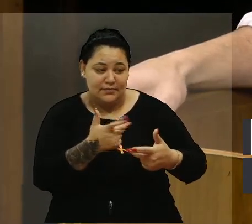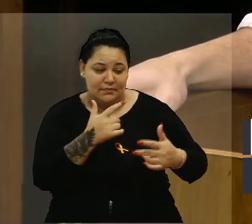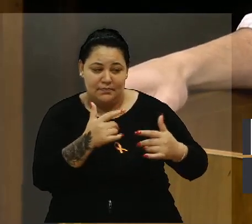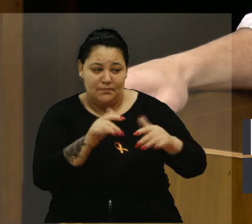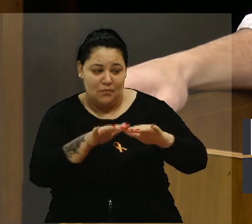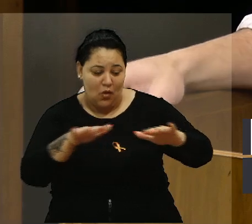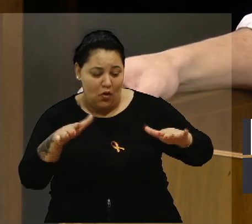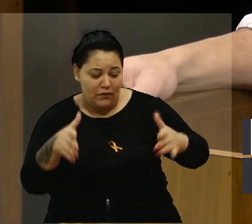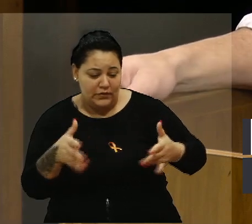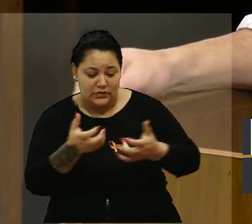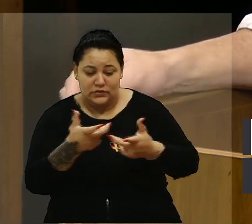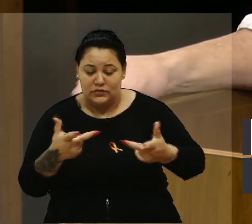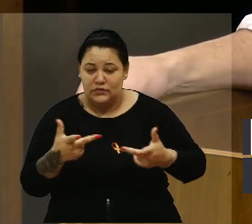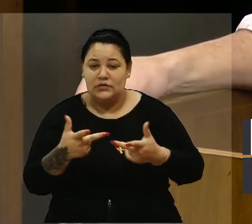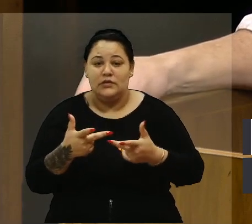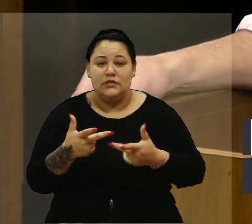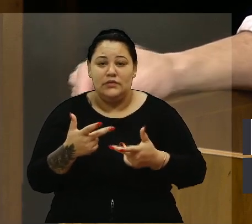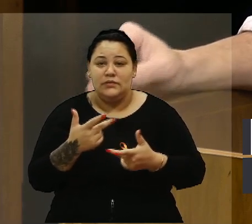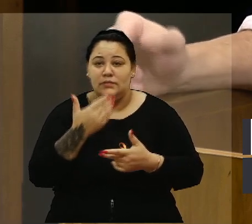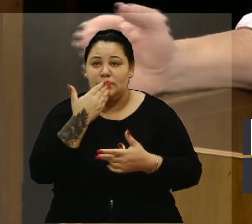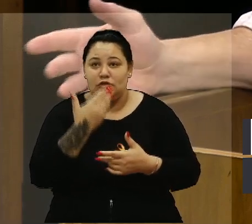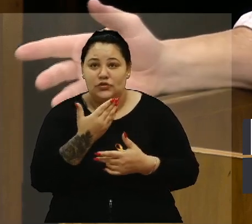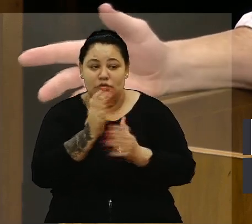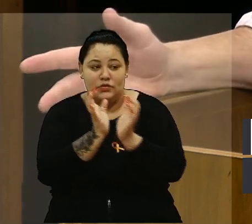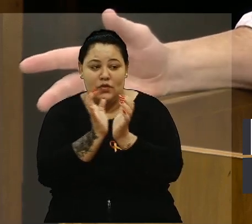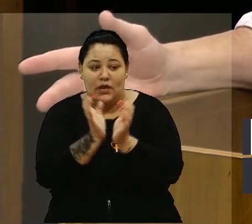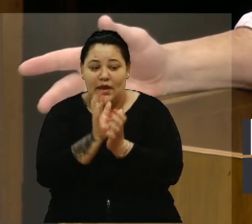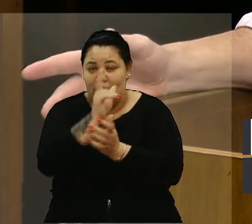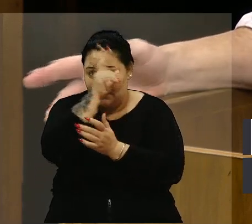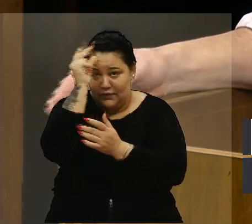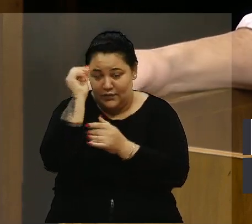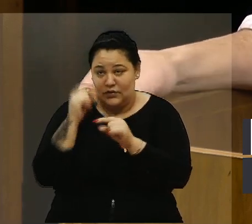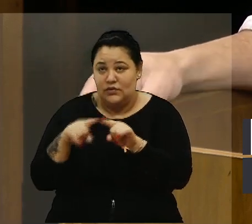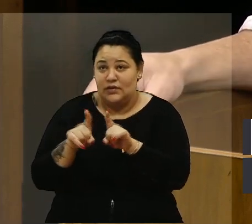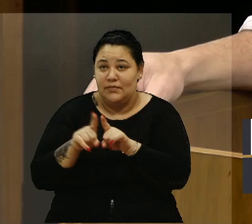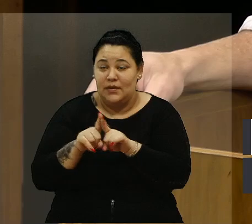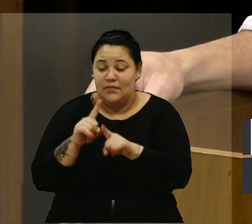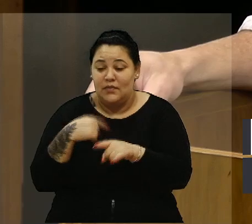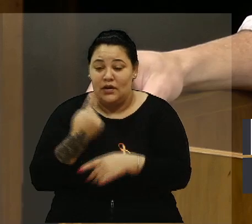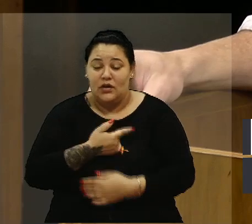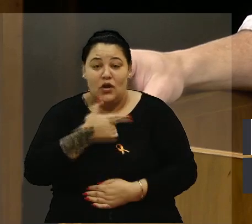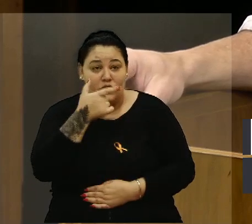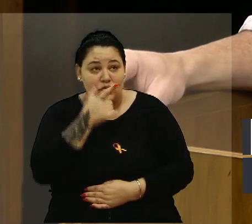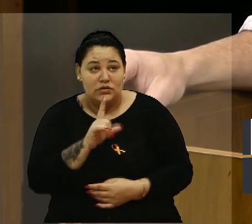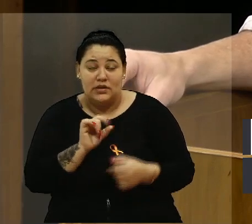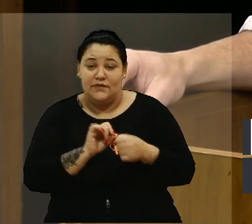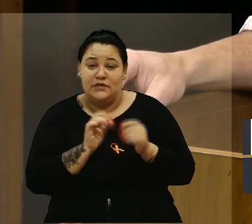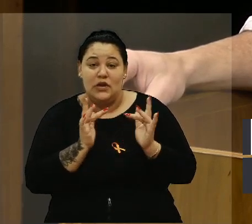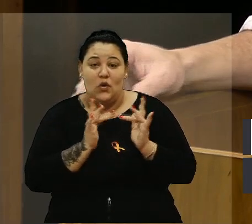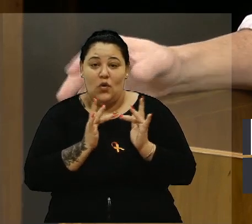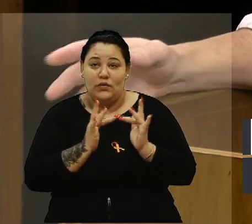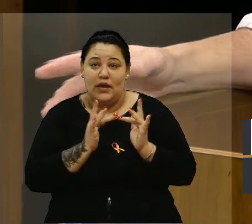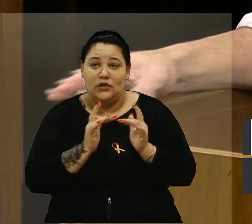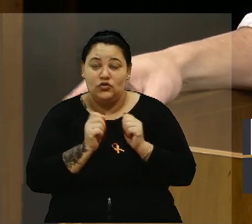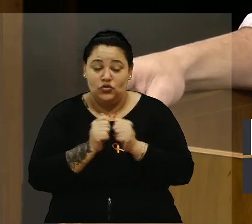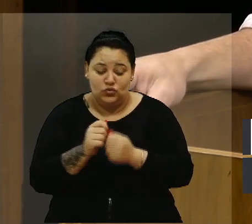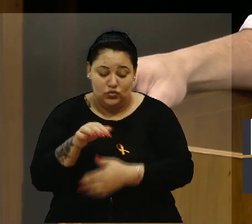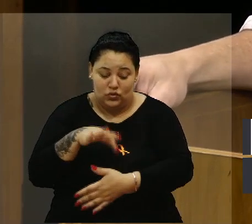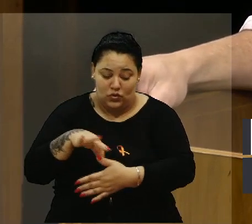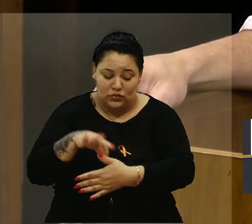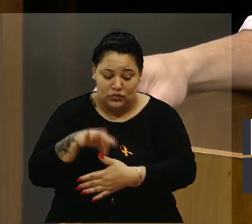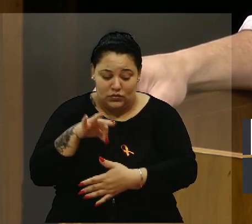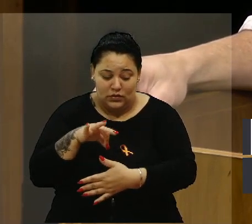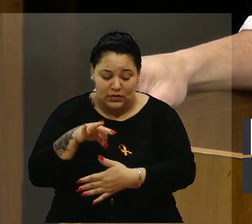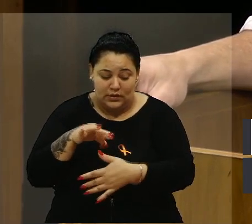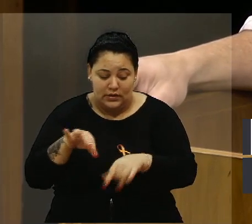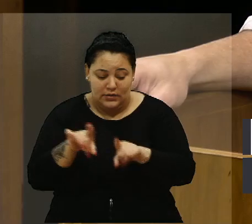colegas vereadores, à Prefeitura, para que a gente consiga fazer esse contato, então, com a concessionária, tentar